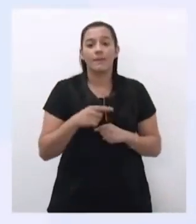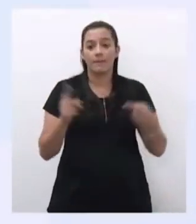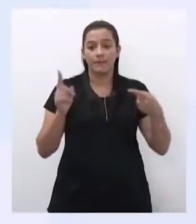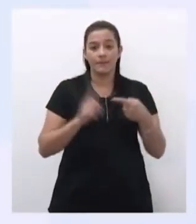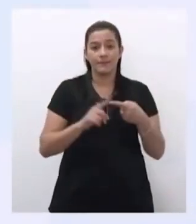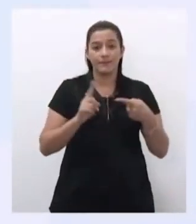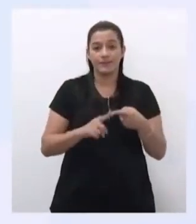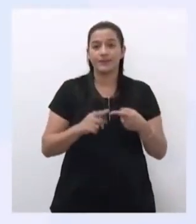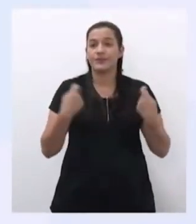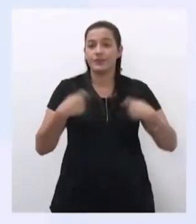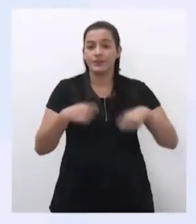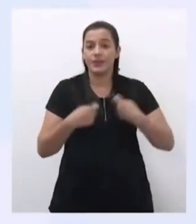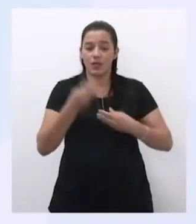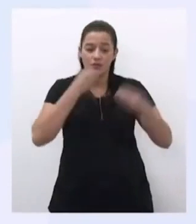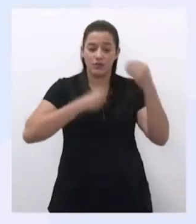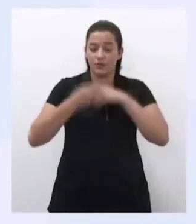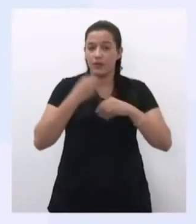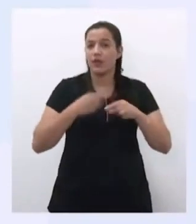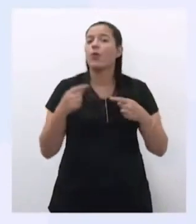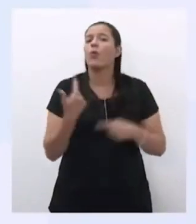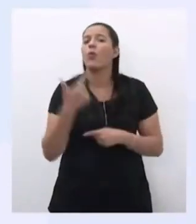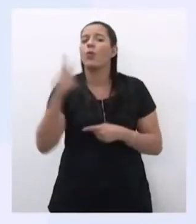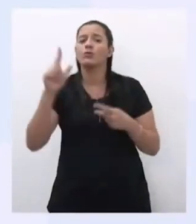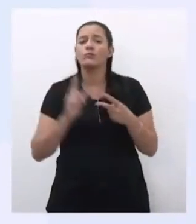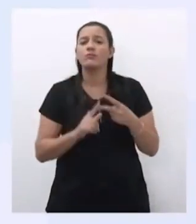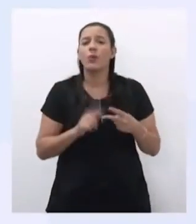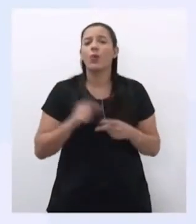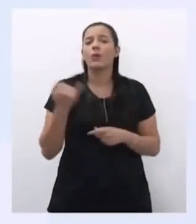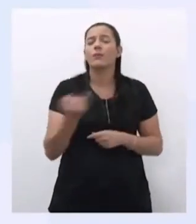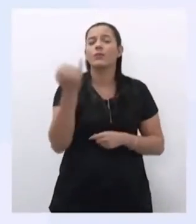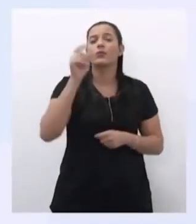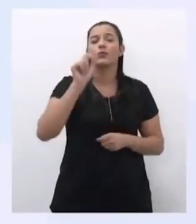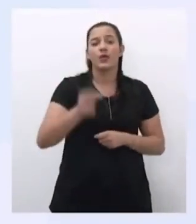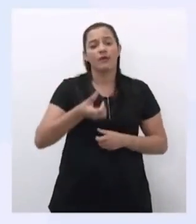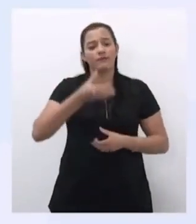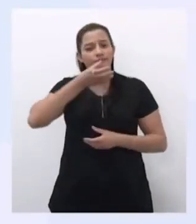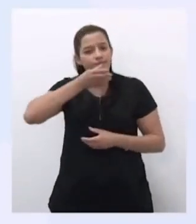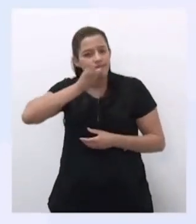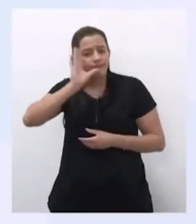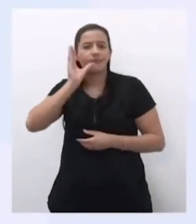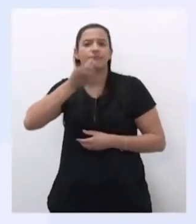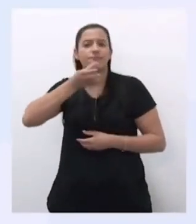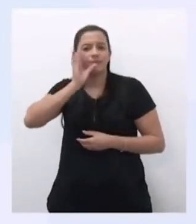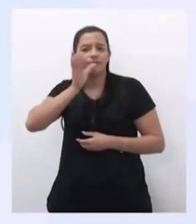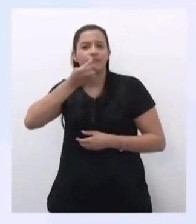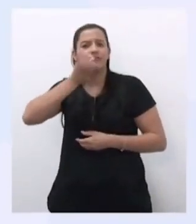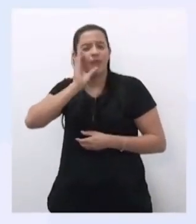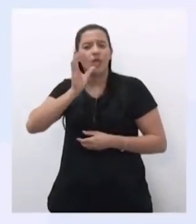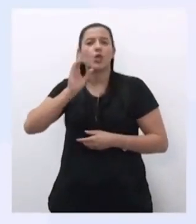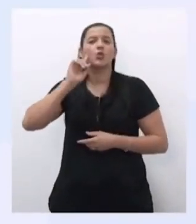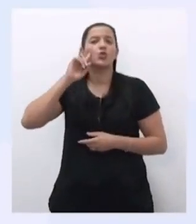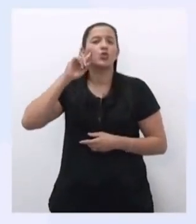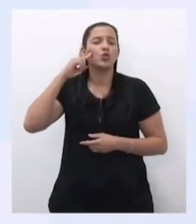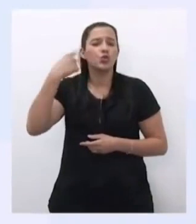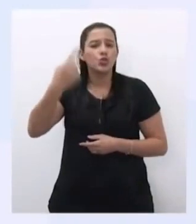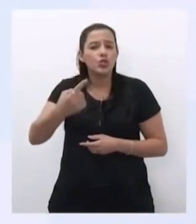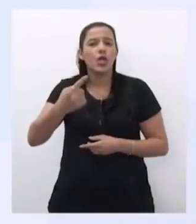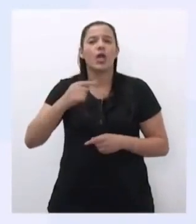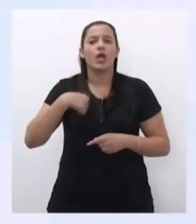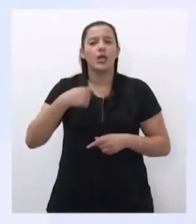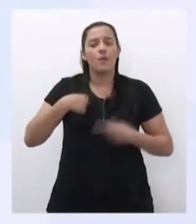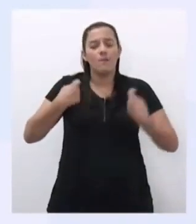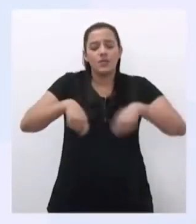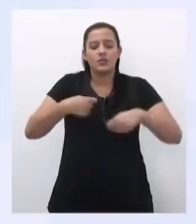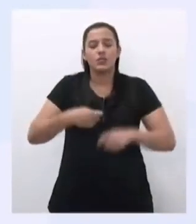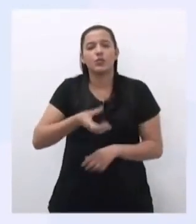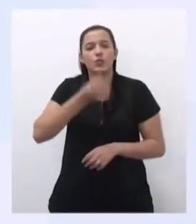como é importante a gente se alimentar bem, também é importante a gente se hidratar bem. Como é que eu sei a quantidade de líquido que eu preciso por dia? Se você não tem nenhuma doença